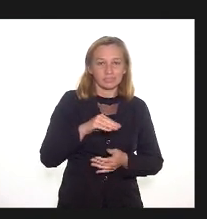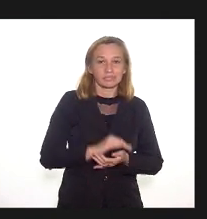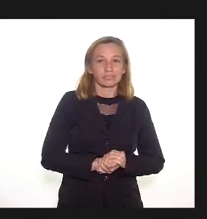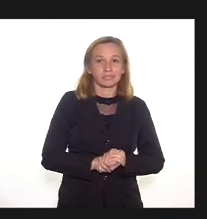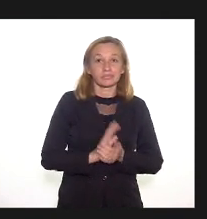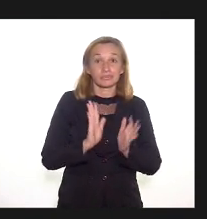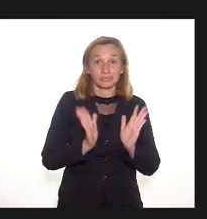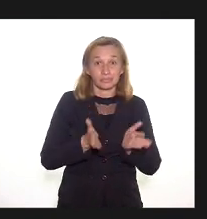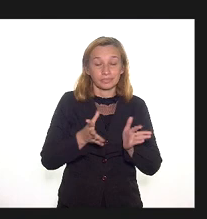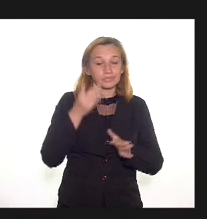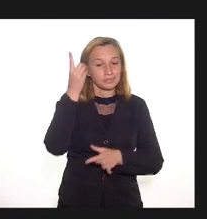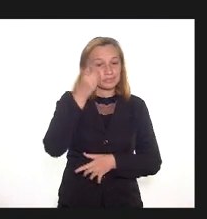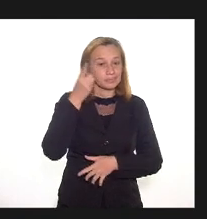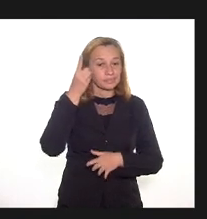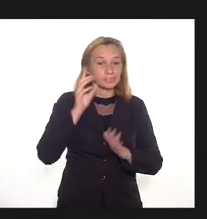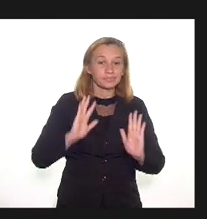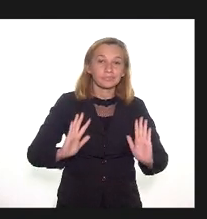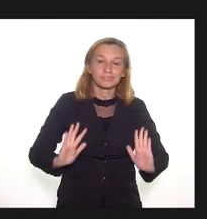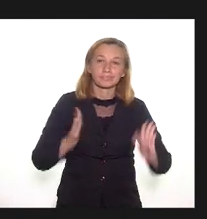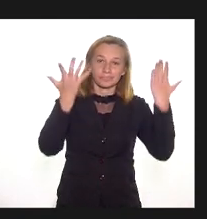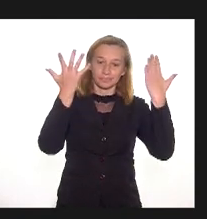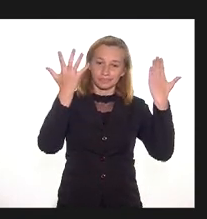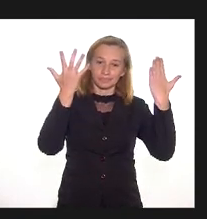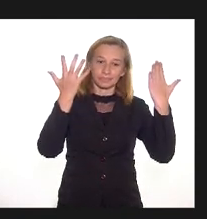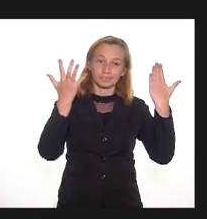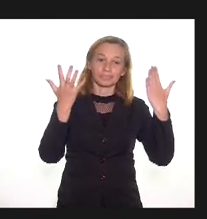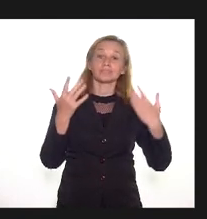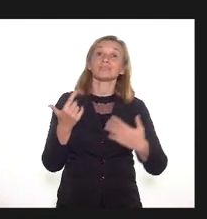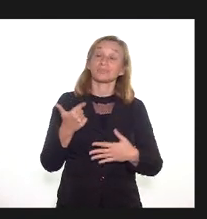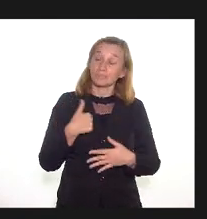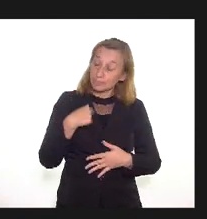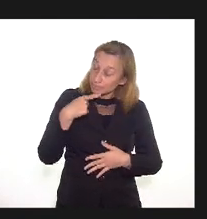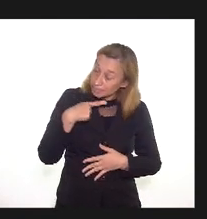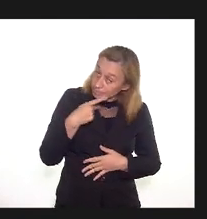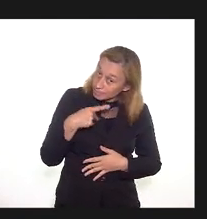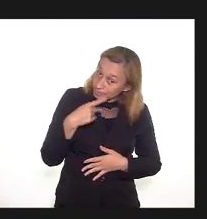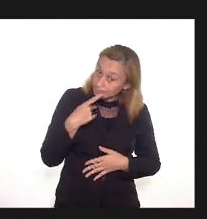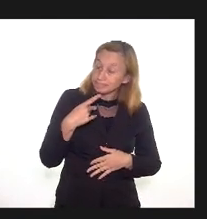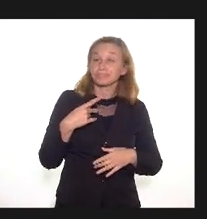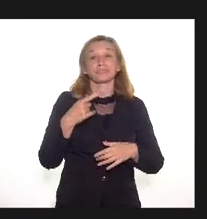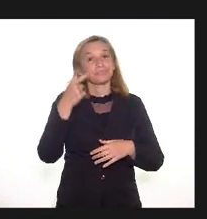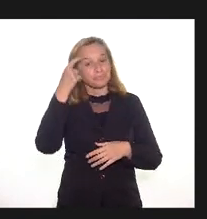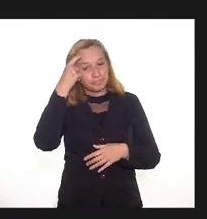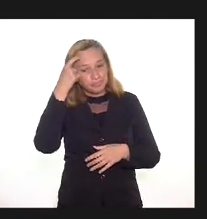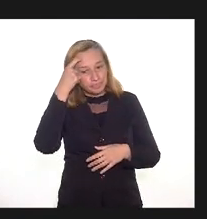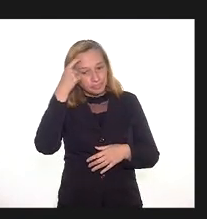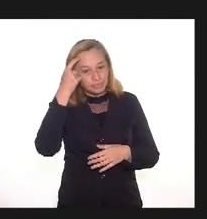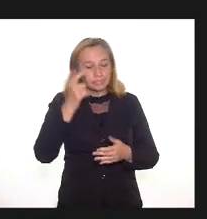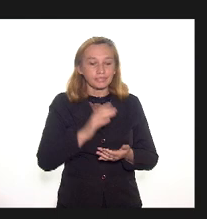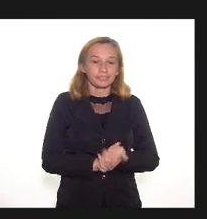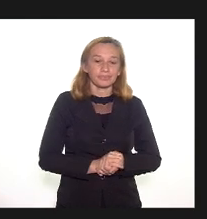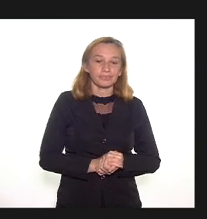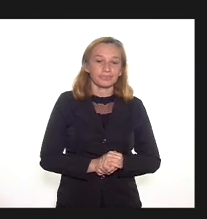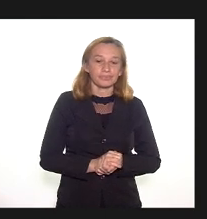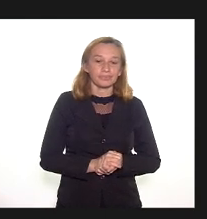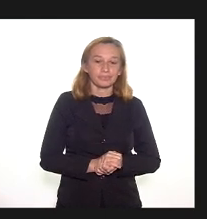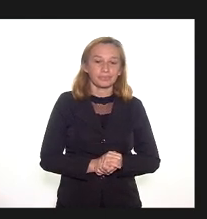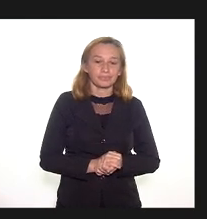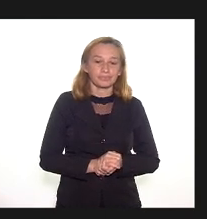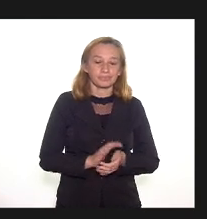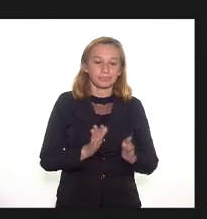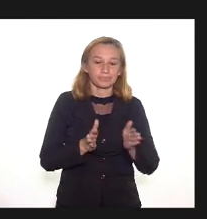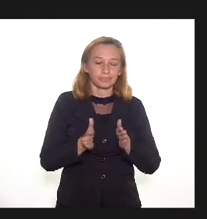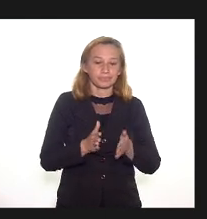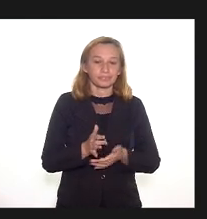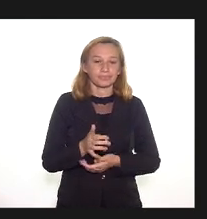se comemora e eu estou reafirmando comemora a promulgação da lei